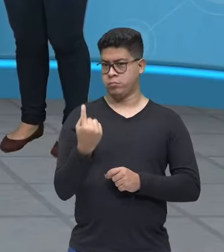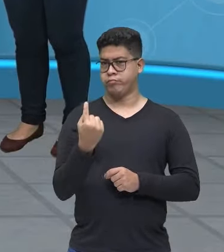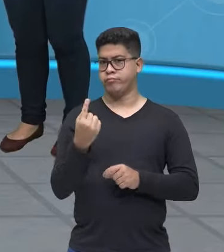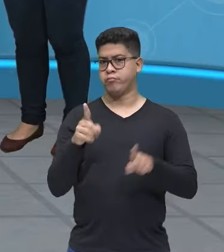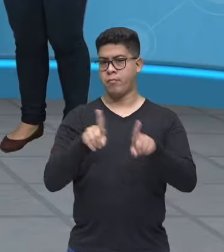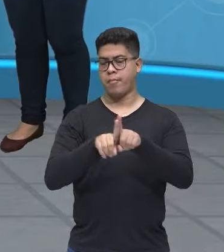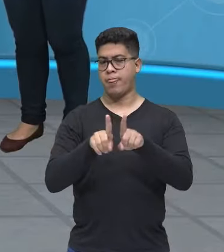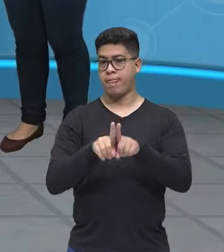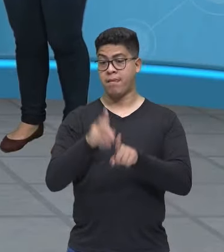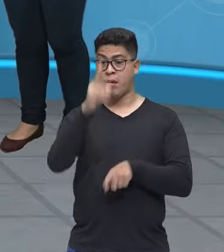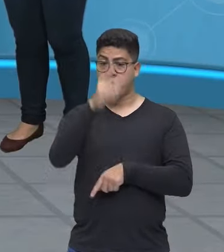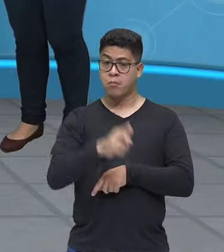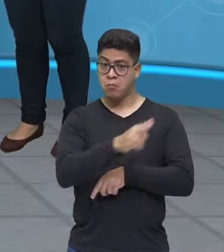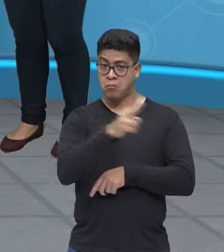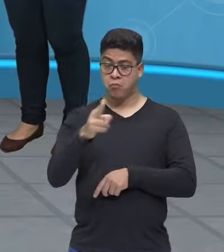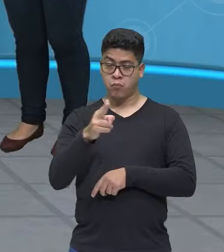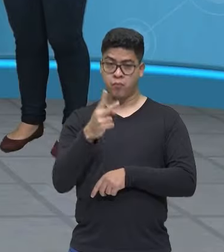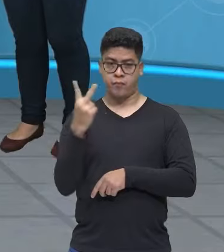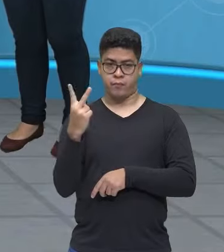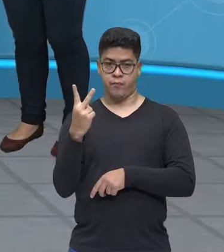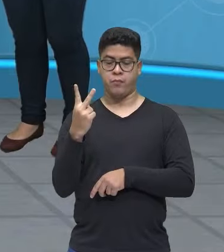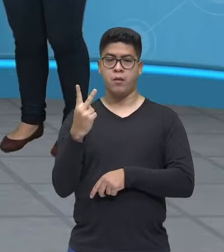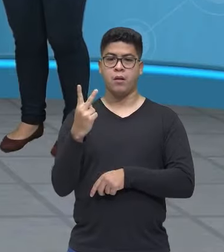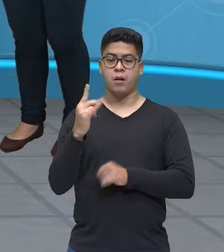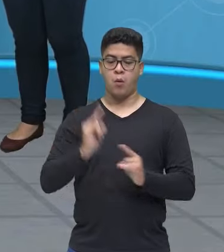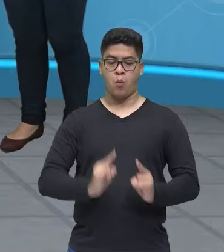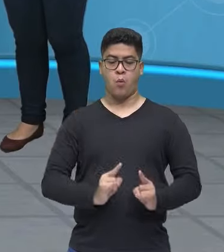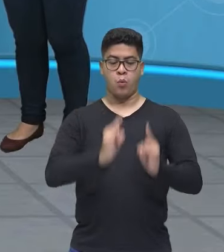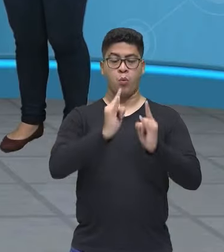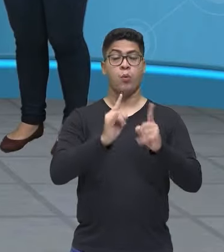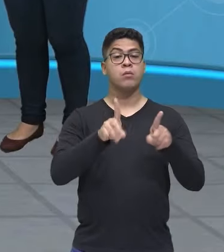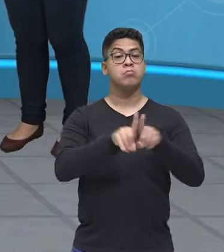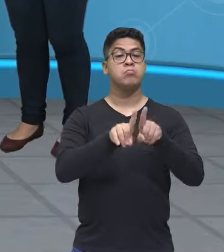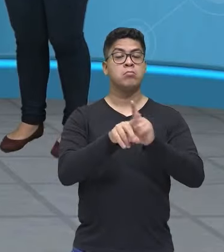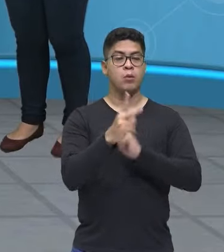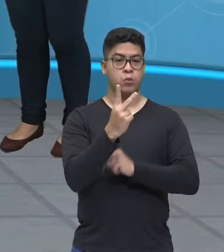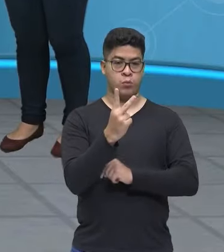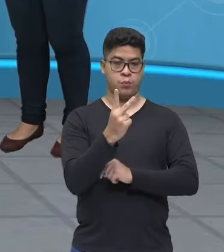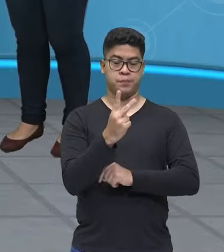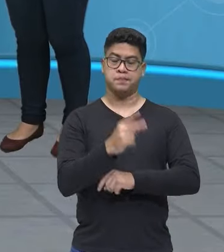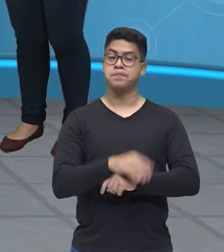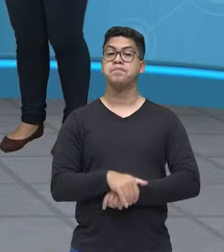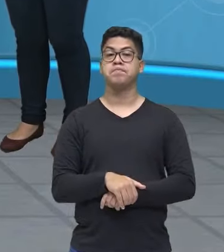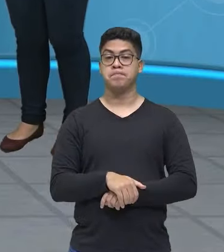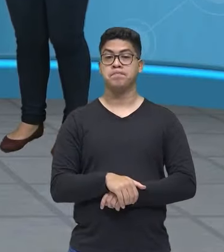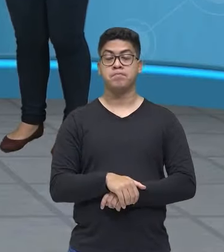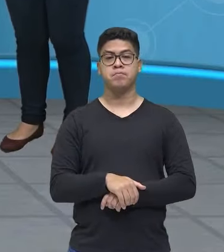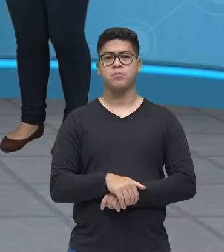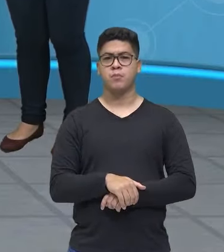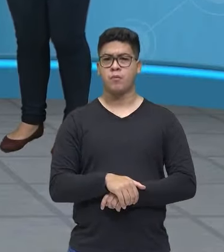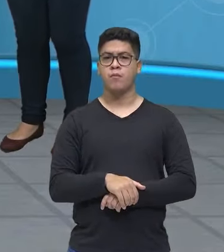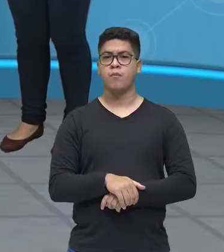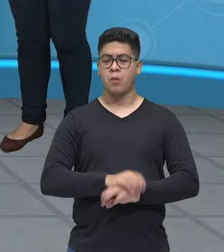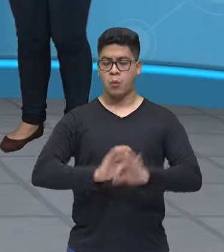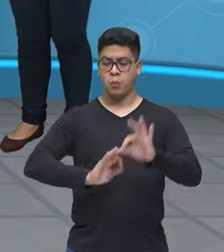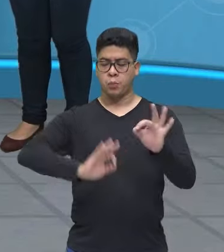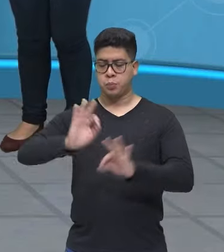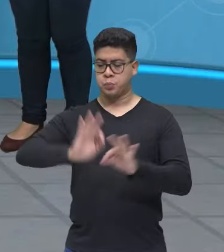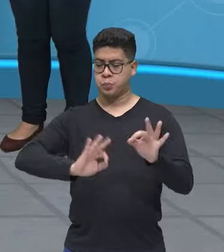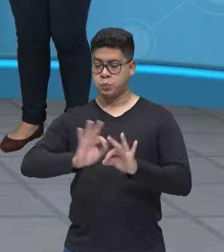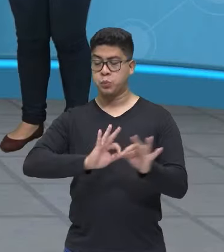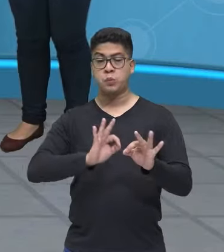bispos, que são 2 peças. E por final as torres, que são 2 peças também. E todas elas vão estar organizadas ali no